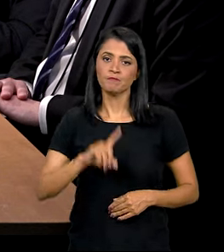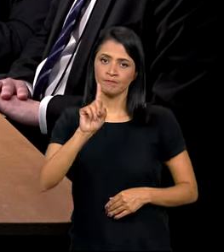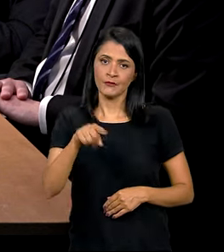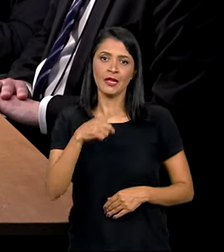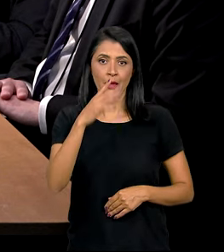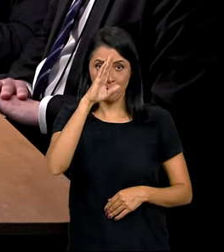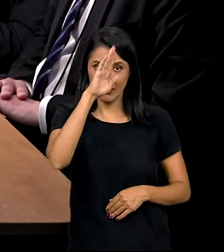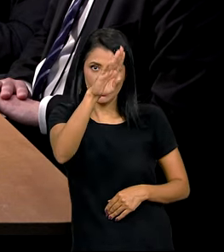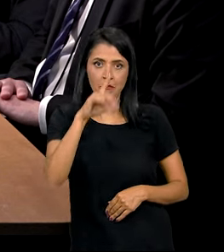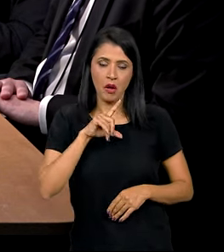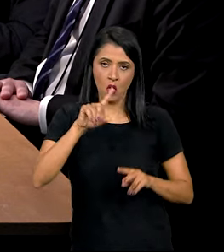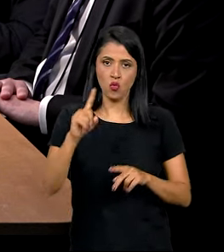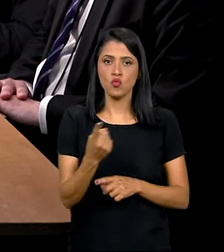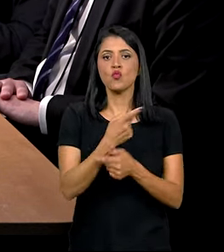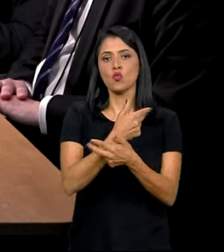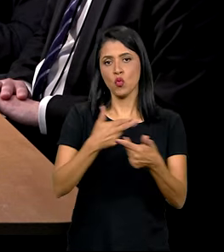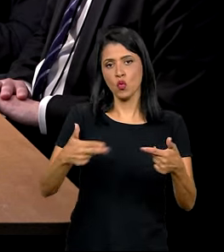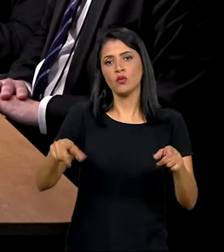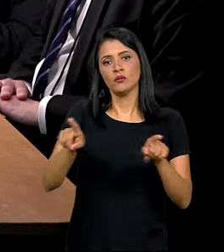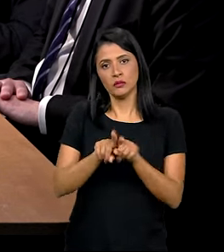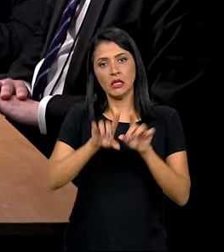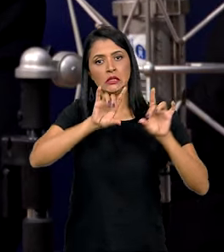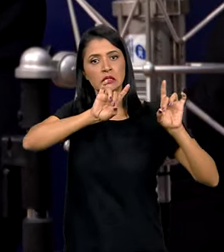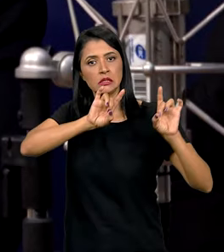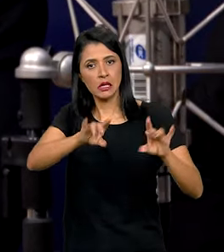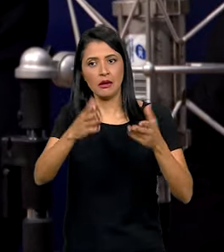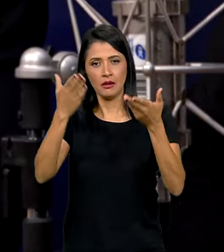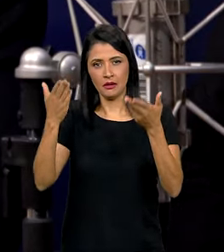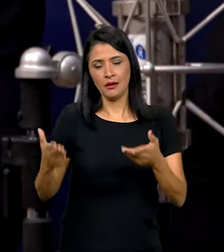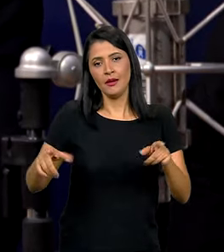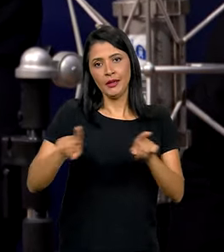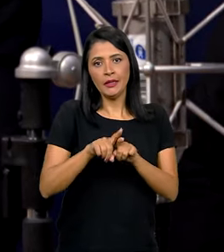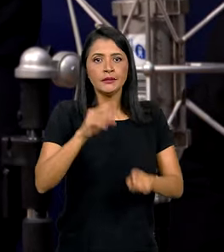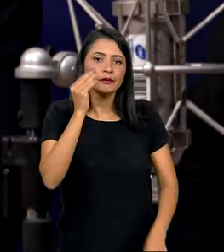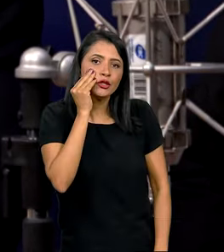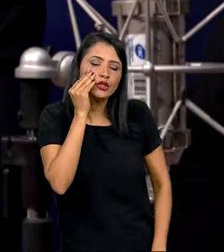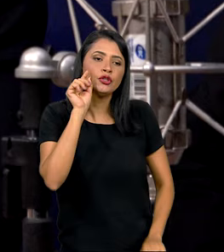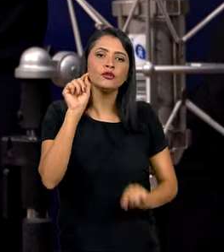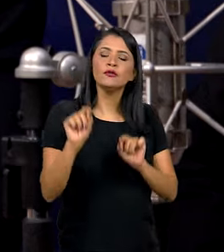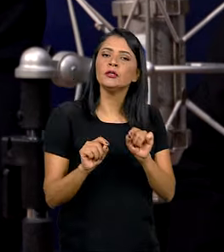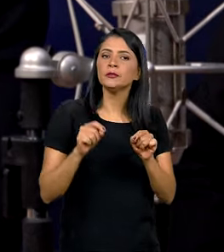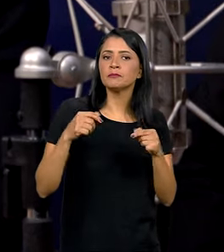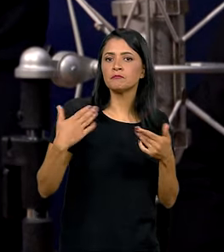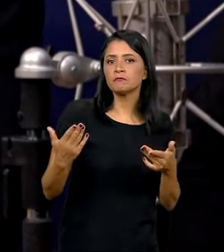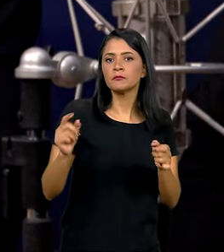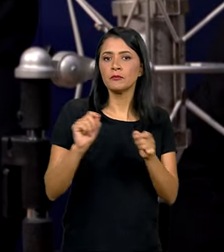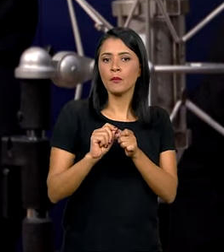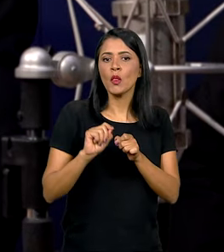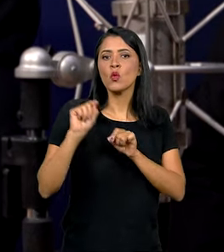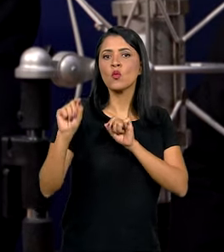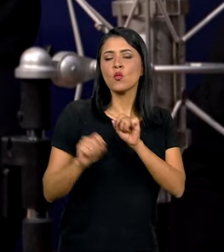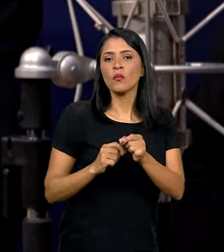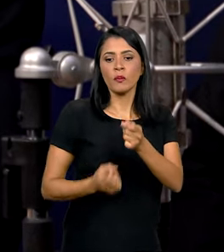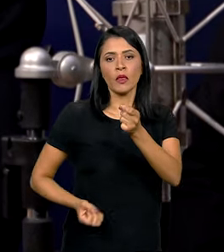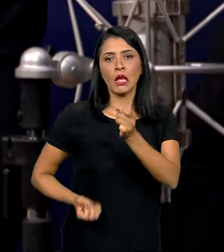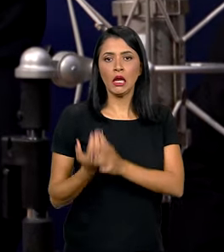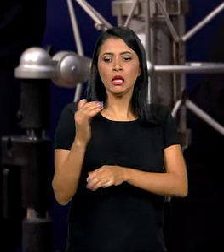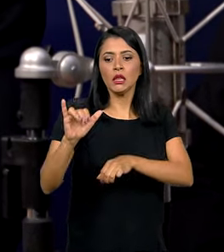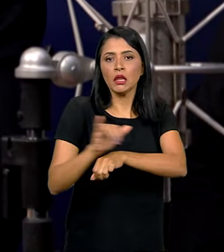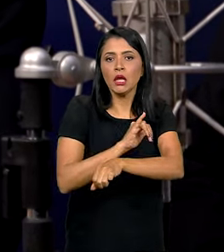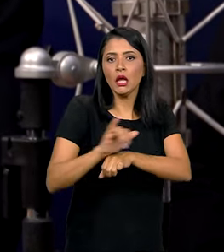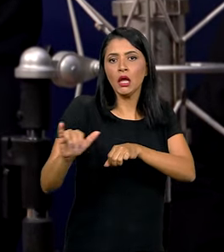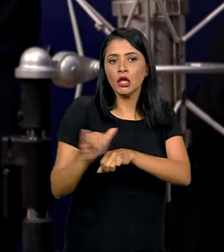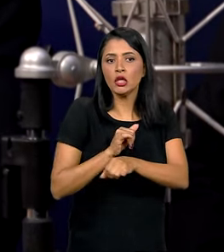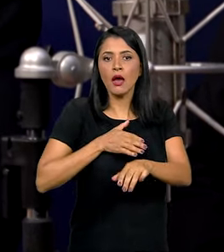Isso é uma das um dos principais pontos que vão estar no comunicado é a tentativa de fazer com que se crie